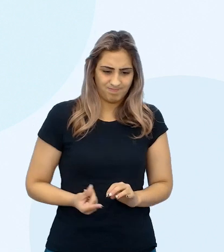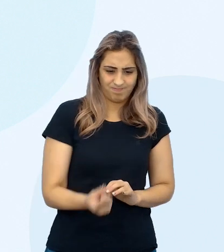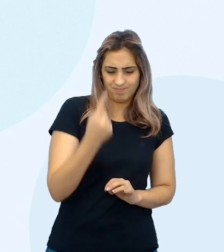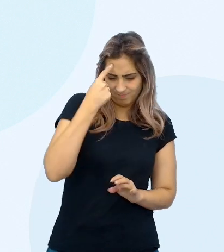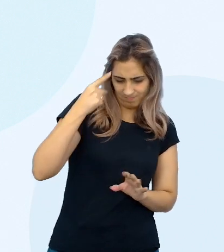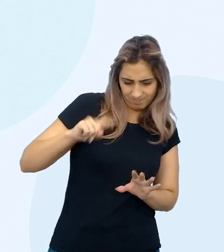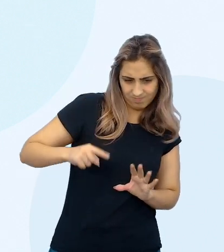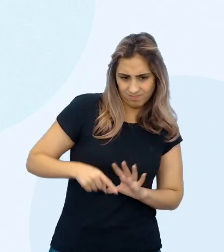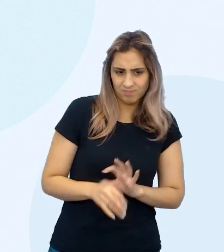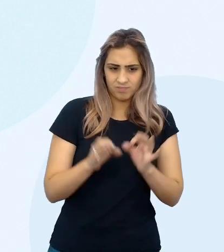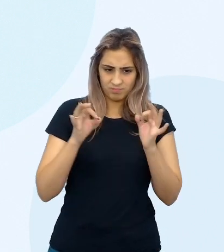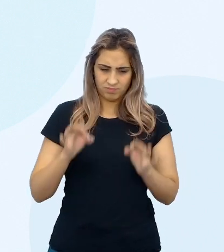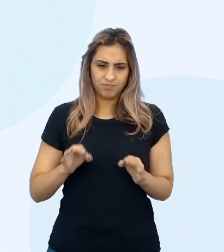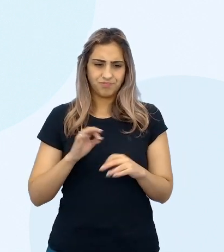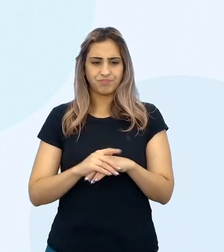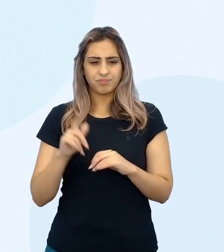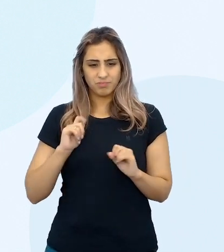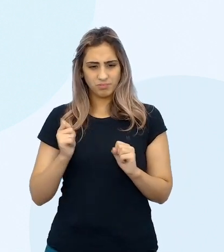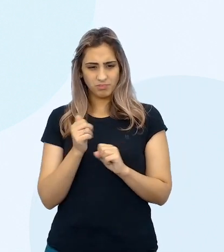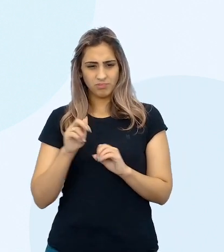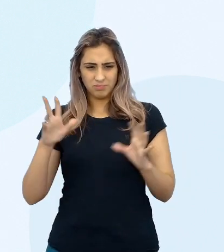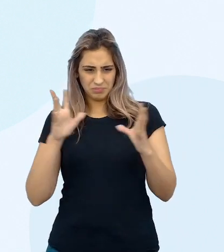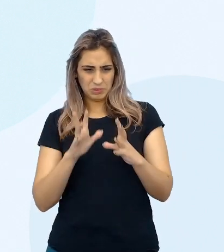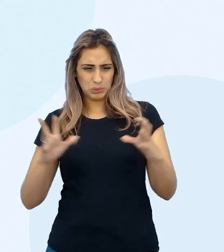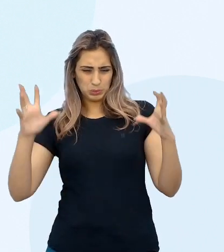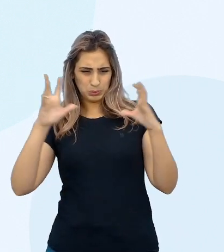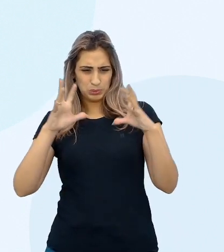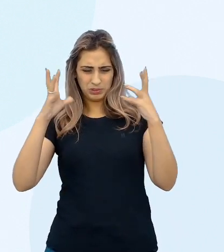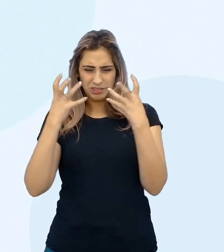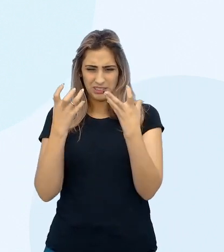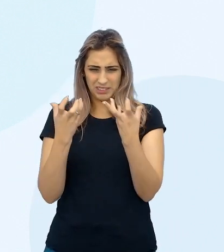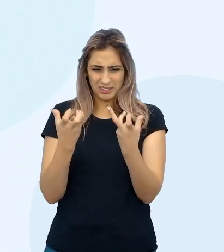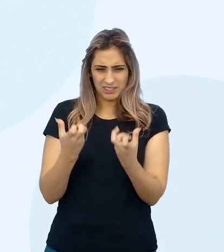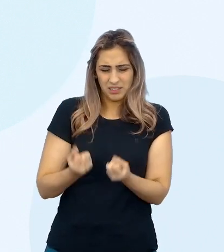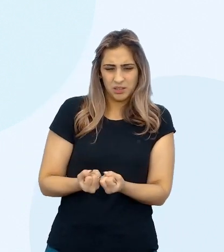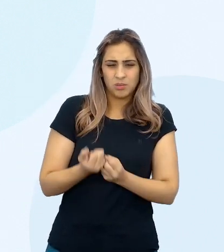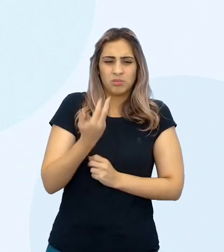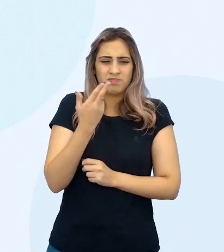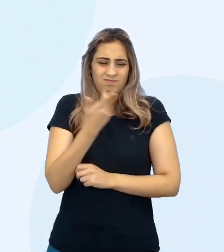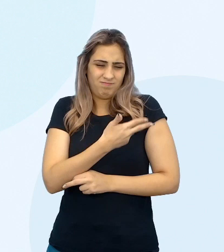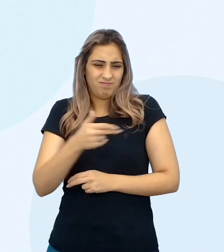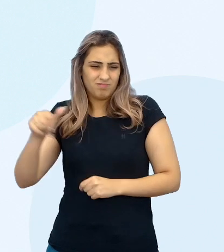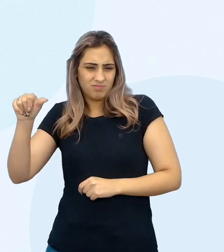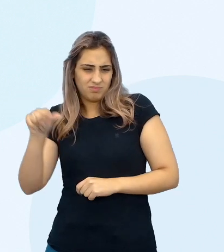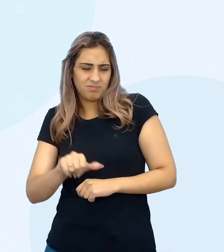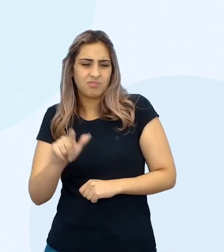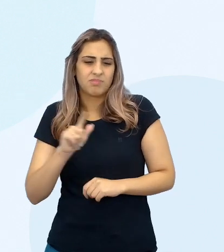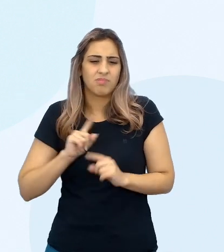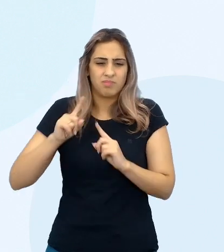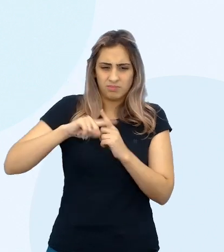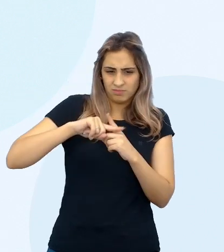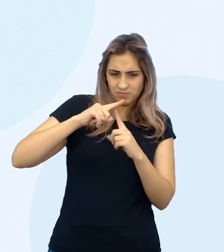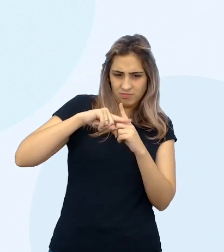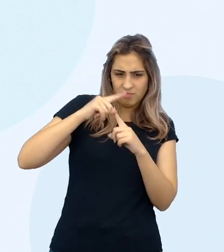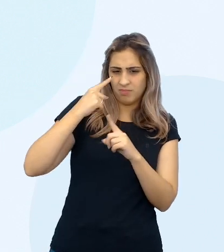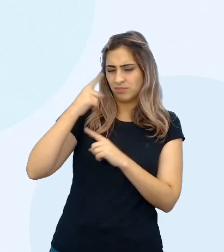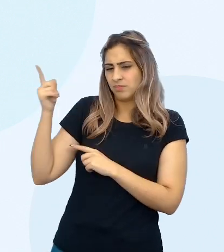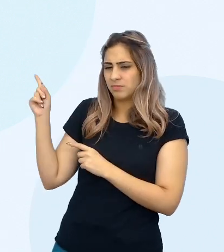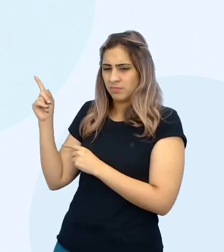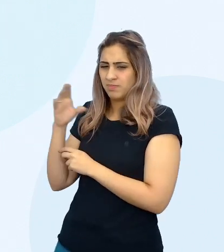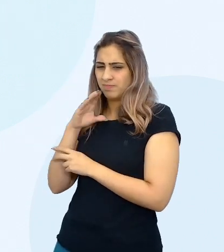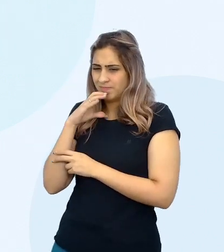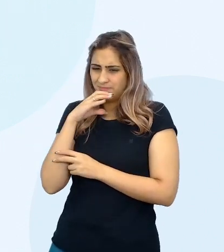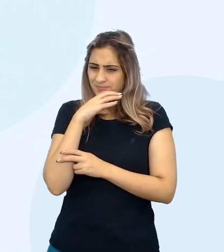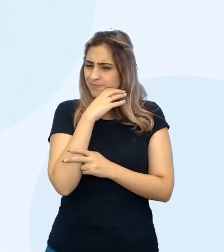extremos. Então a legal. gente tem aí, ó, um ar bem poluído, né, aquele ar seco, aquela coisa ruim. Sim. Tem uma temperatura, uma fotinho aí de uma temperatura bem quente,